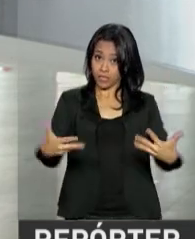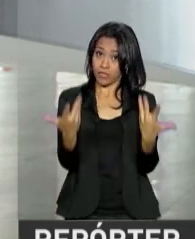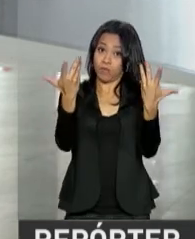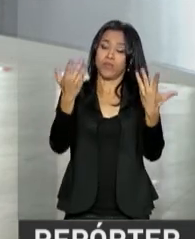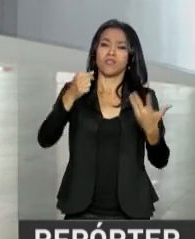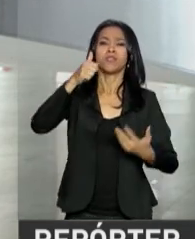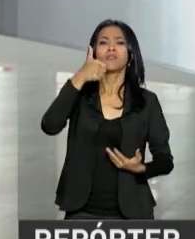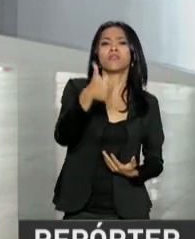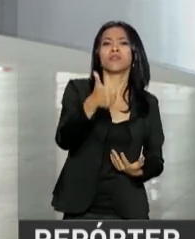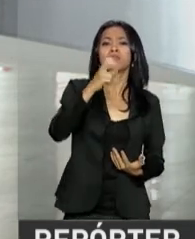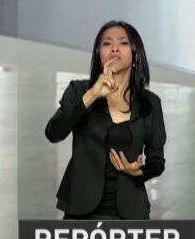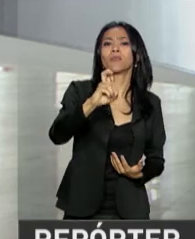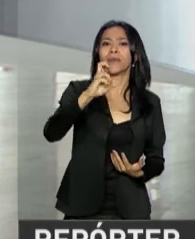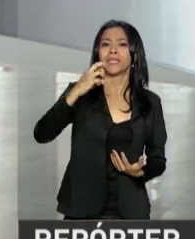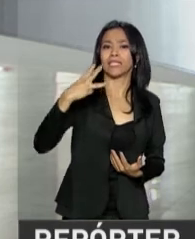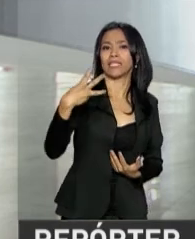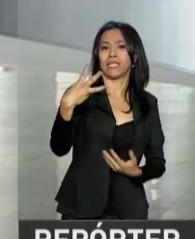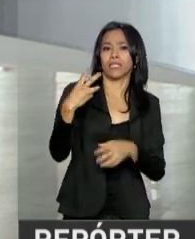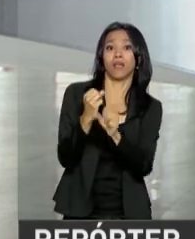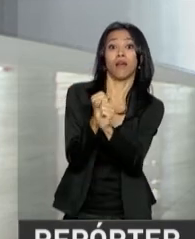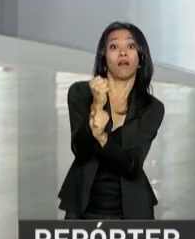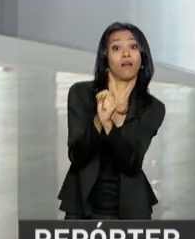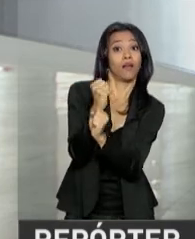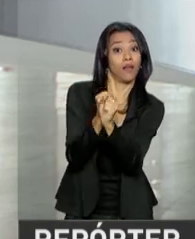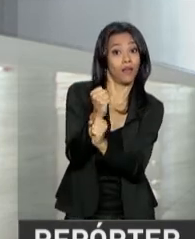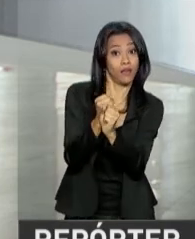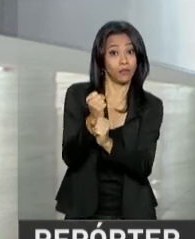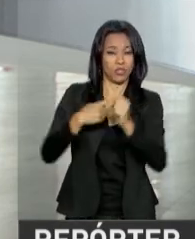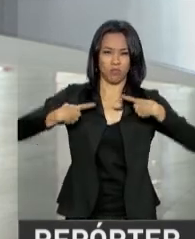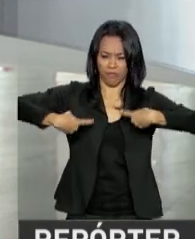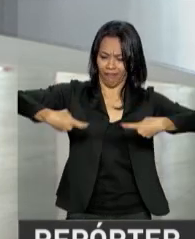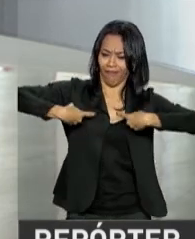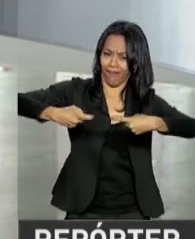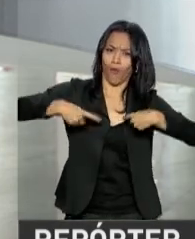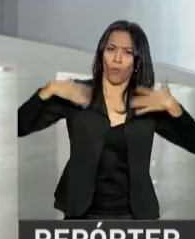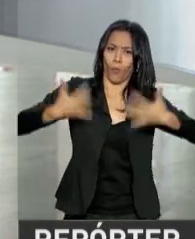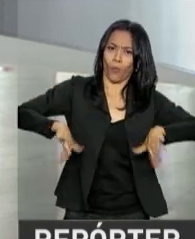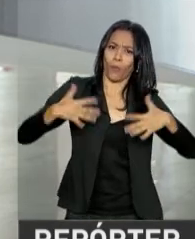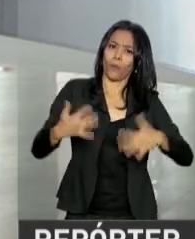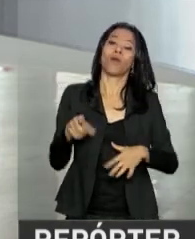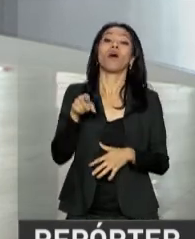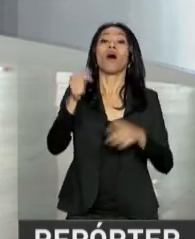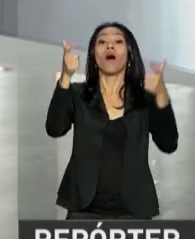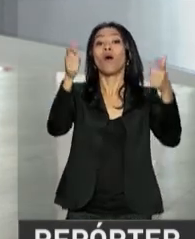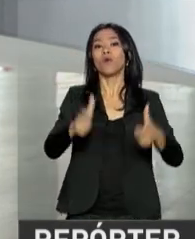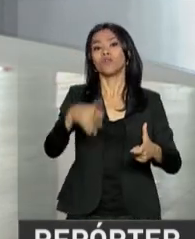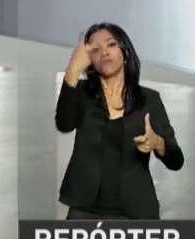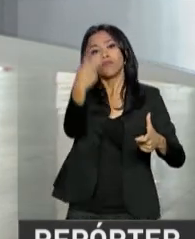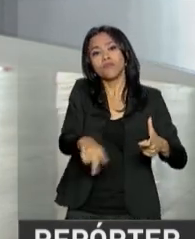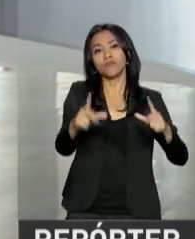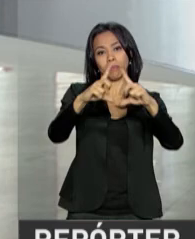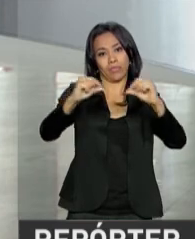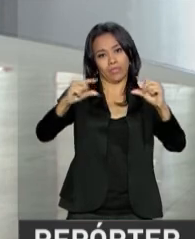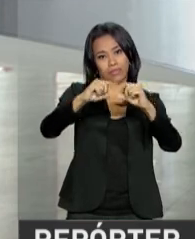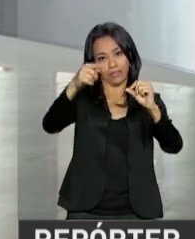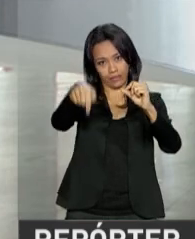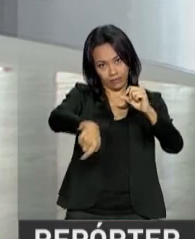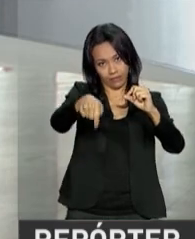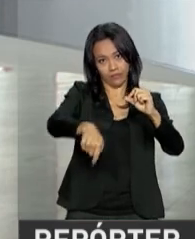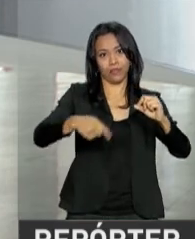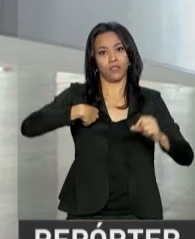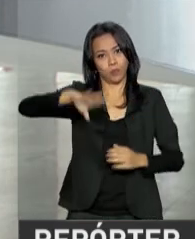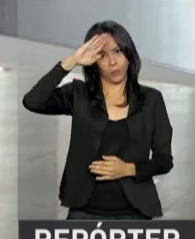153 anos da batalha do riachuelo esse evento foi no clube de fuzileiros navais aqui em